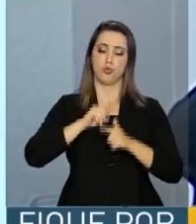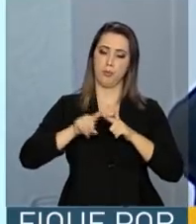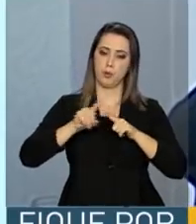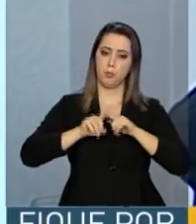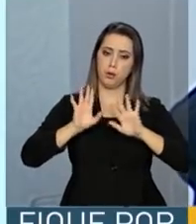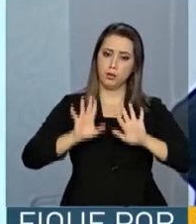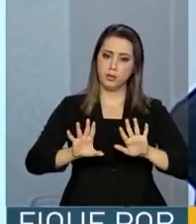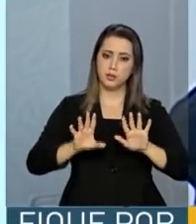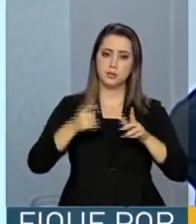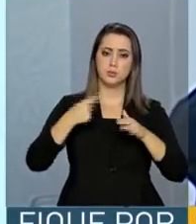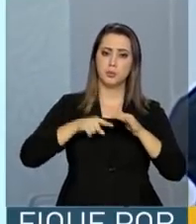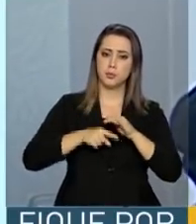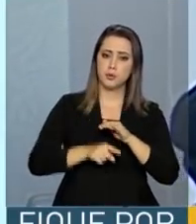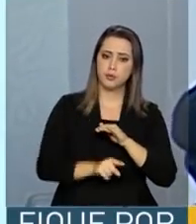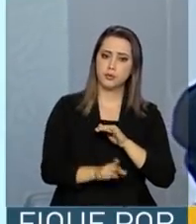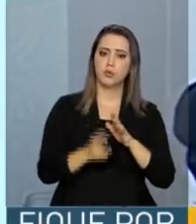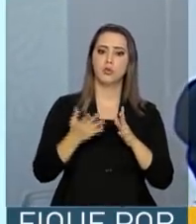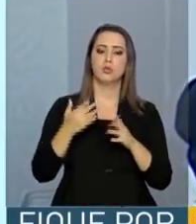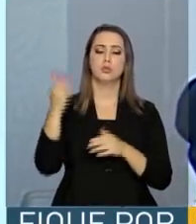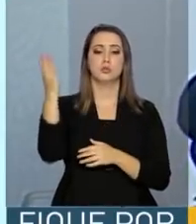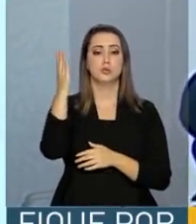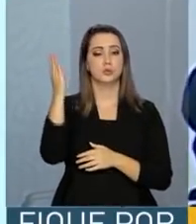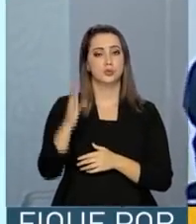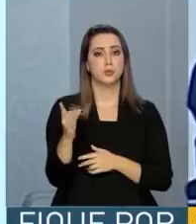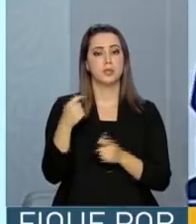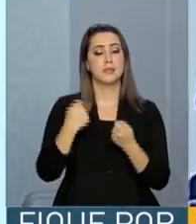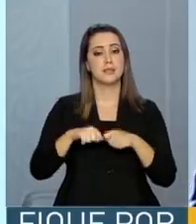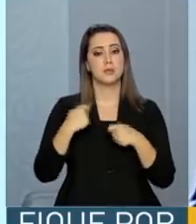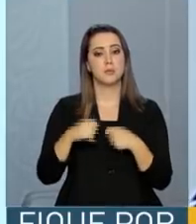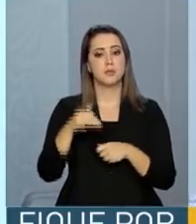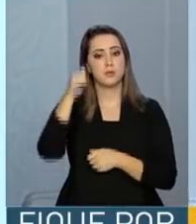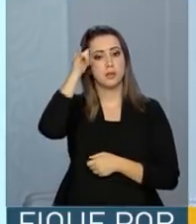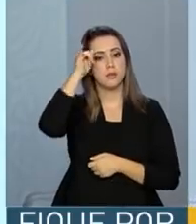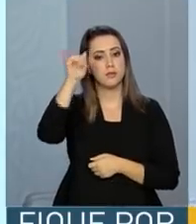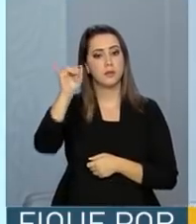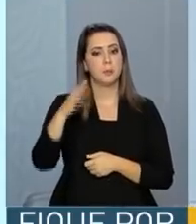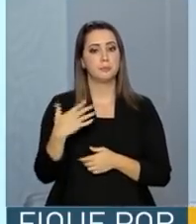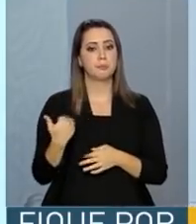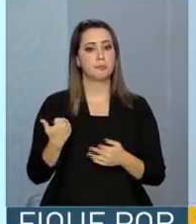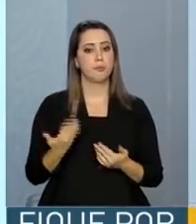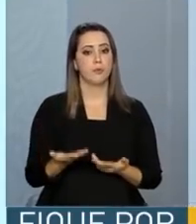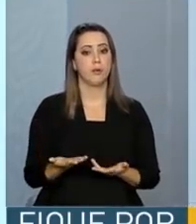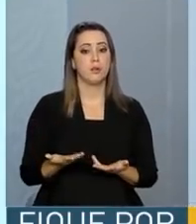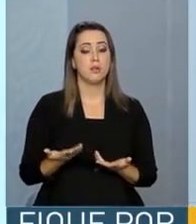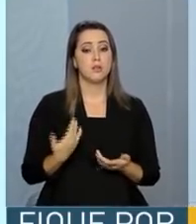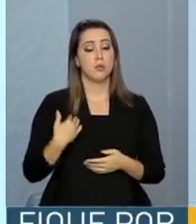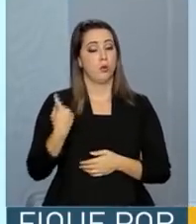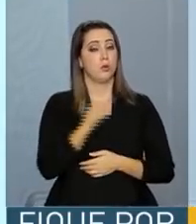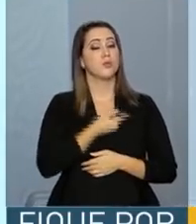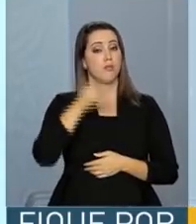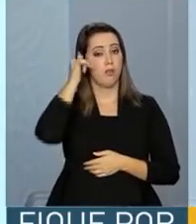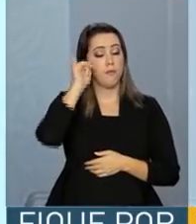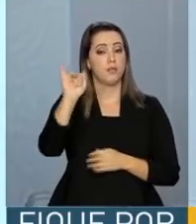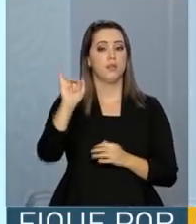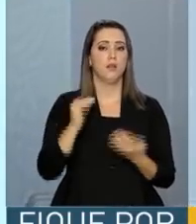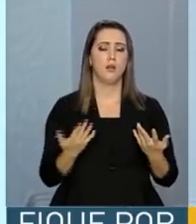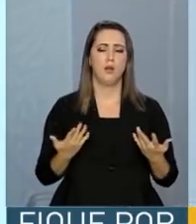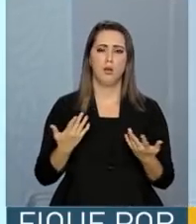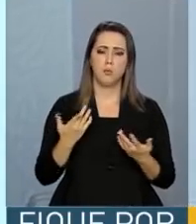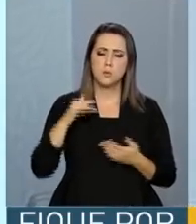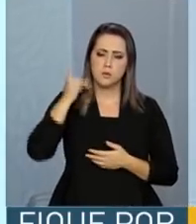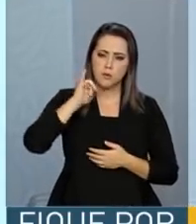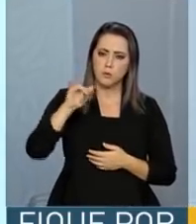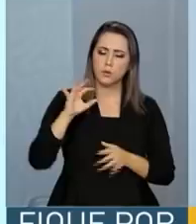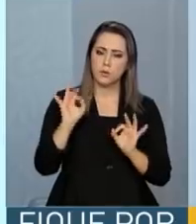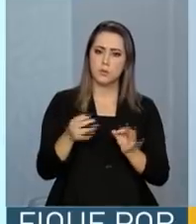uma recessão profunda no país e que era preciso combatê la e tomar temos combatemos tanto que